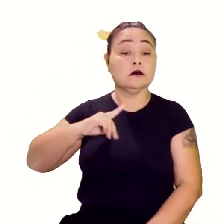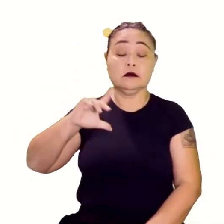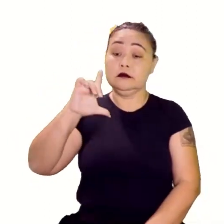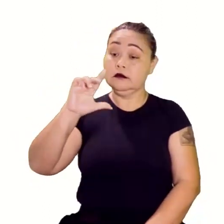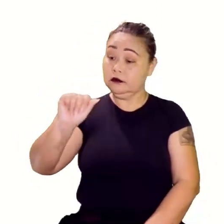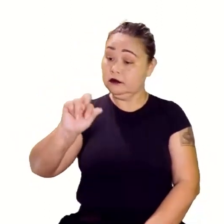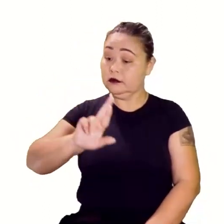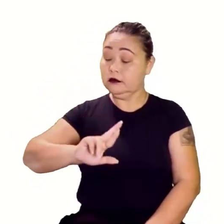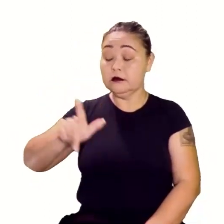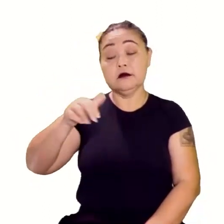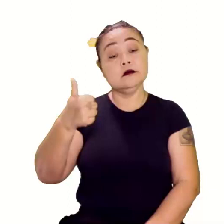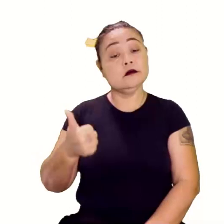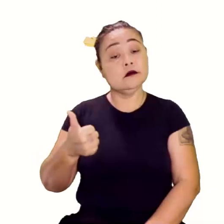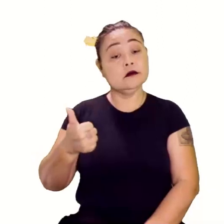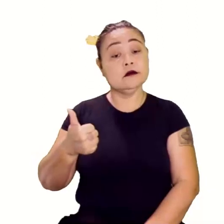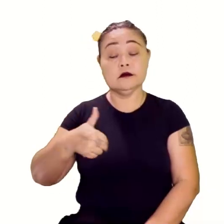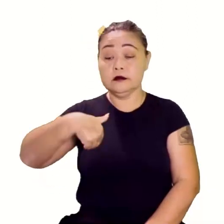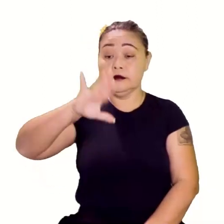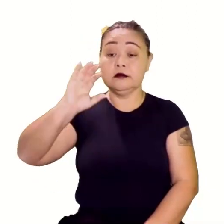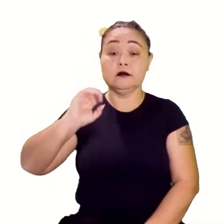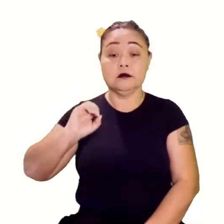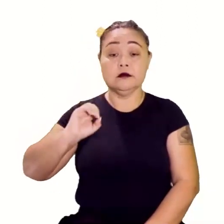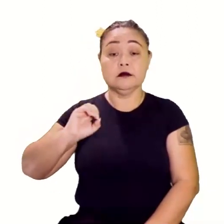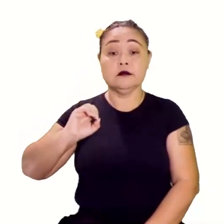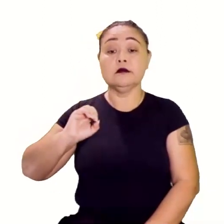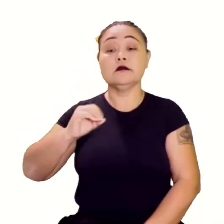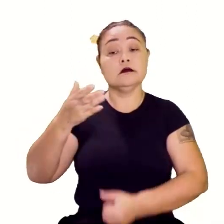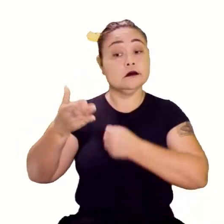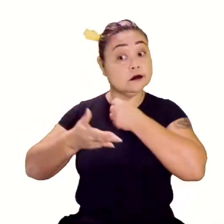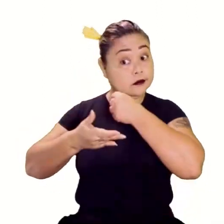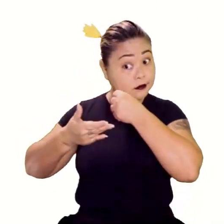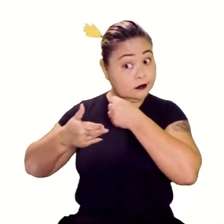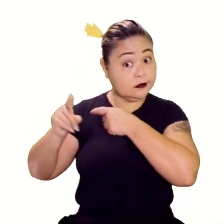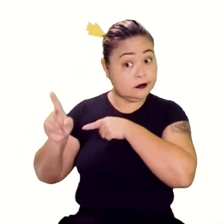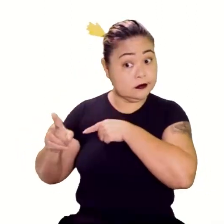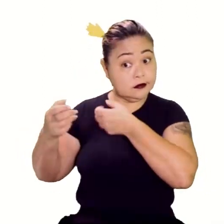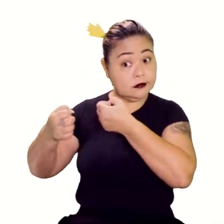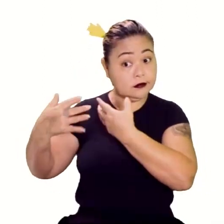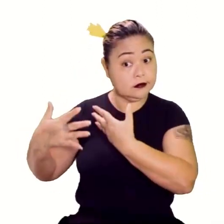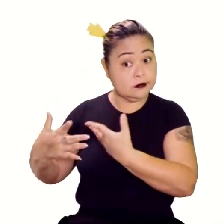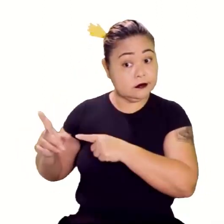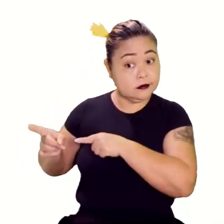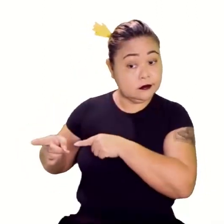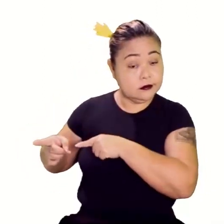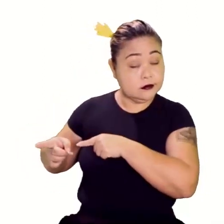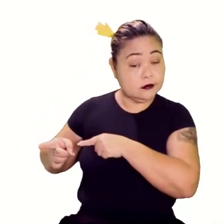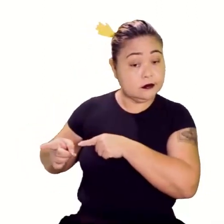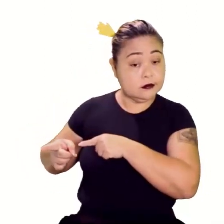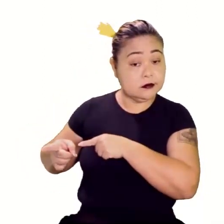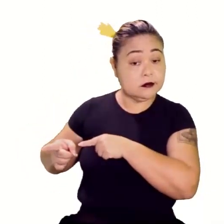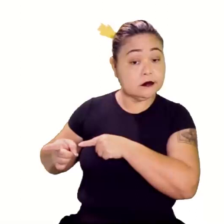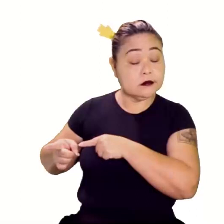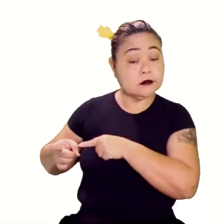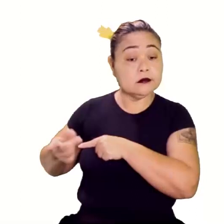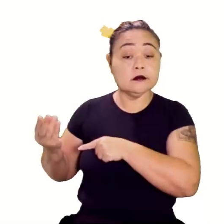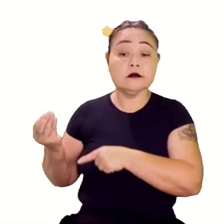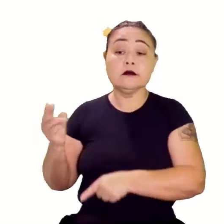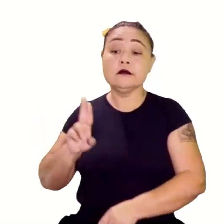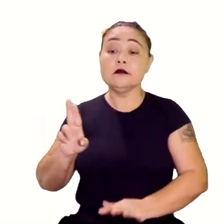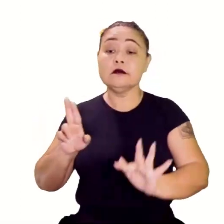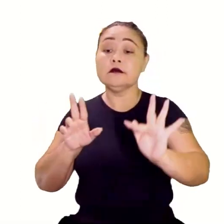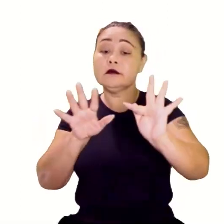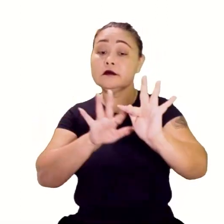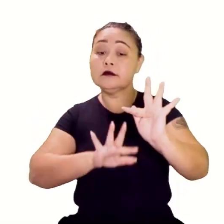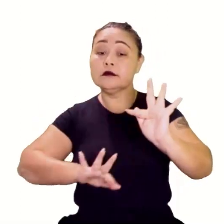O A tem que ser diferente de 1 e maior do que 0. Nossa base, a nossa Isso. base aqui, ó. É denominado